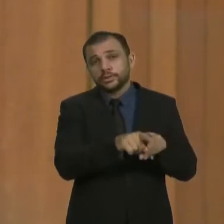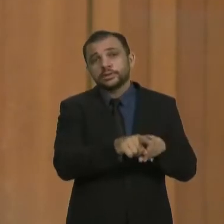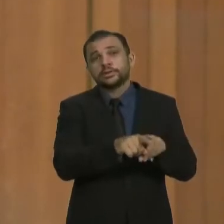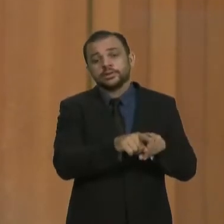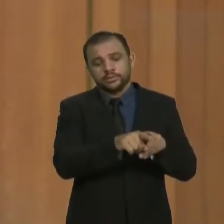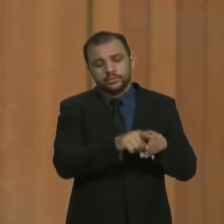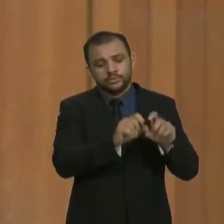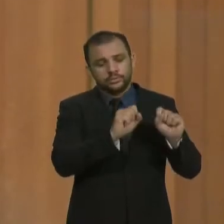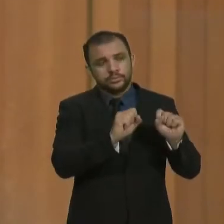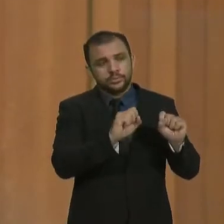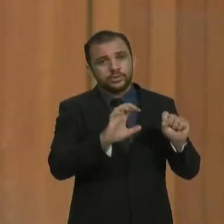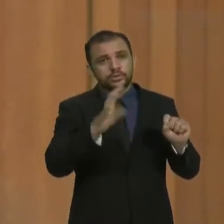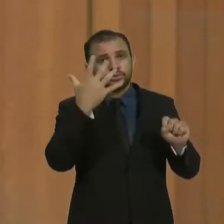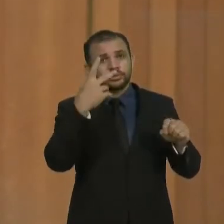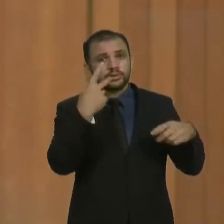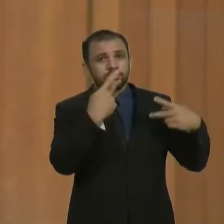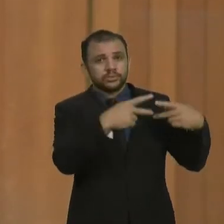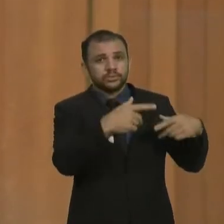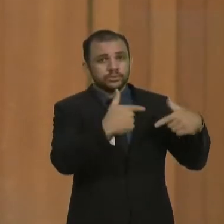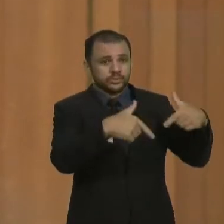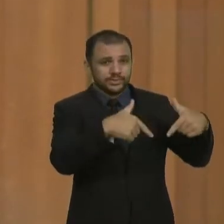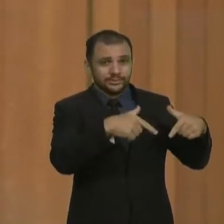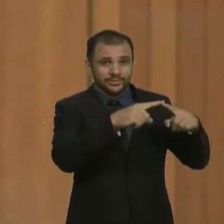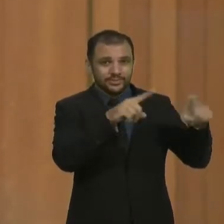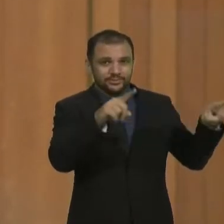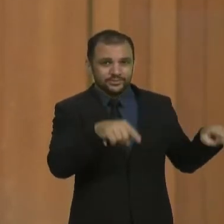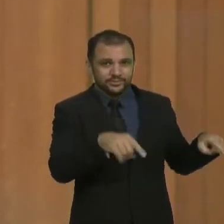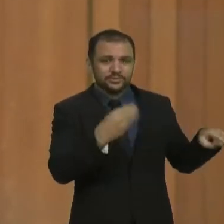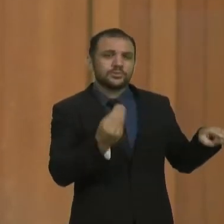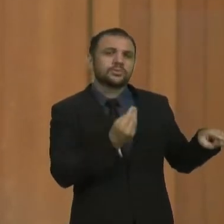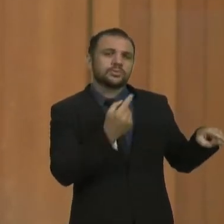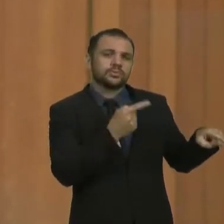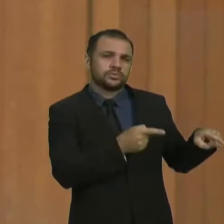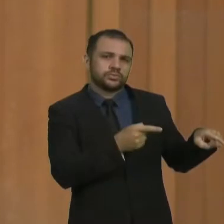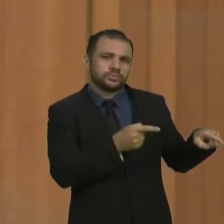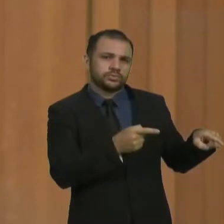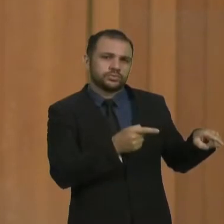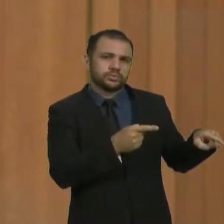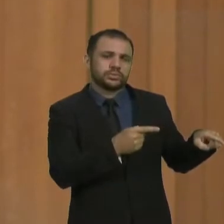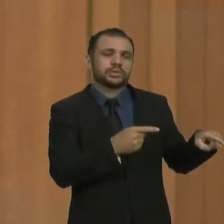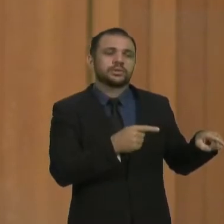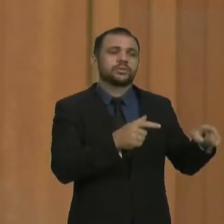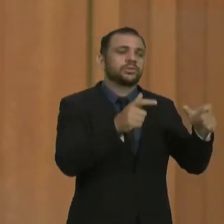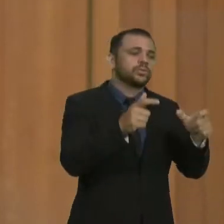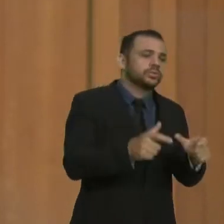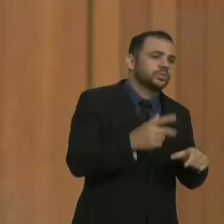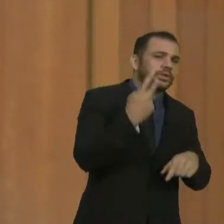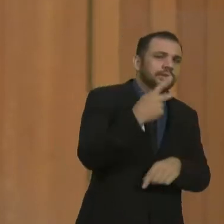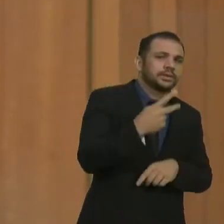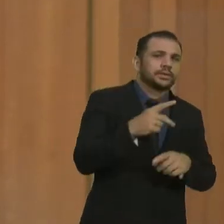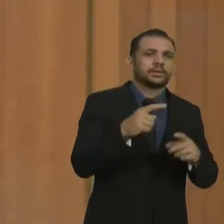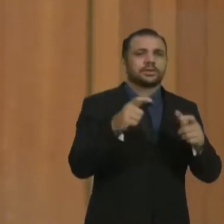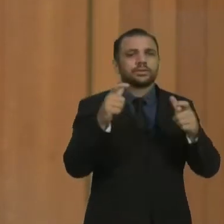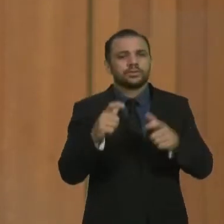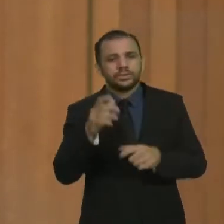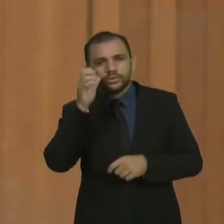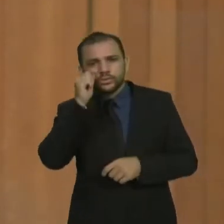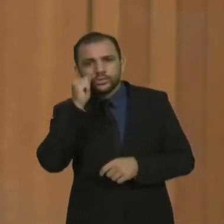trabalho dois servidores da FUNAC, as instalações, dormitório,